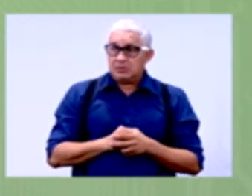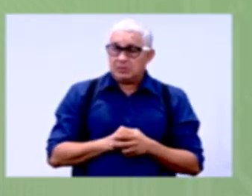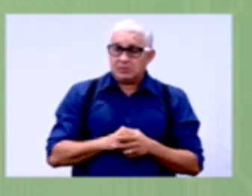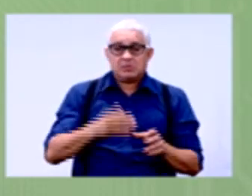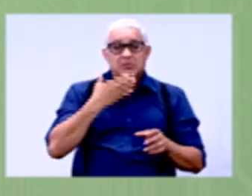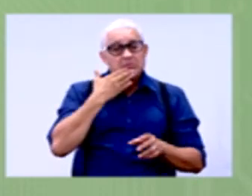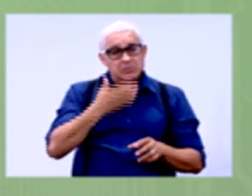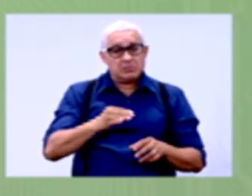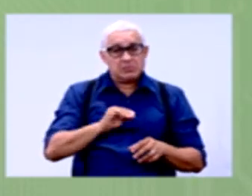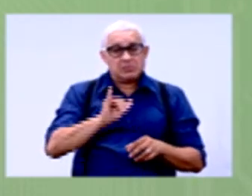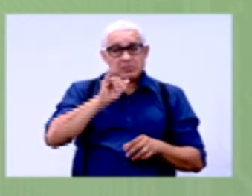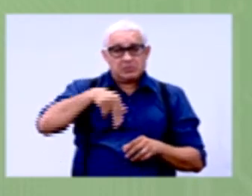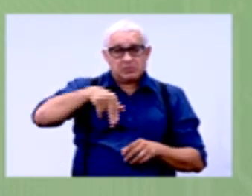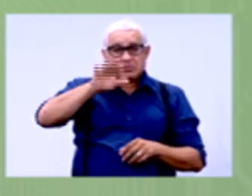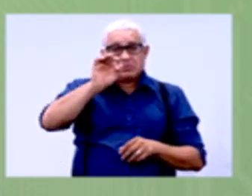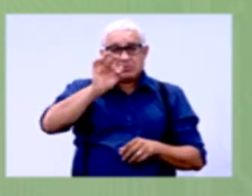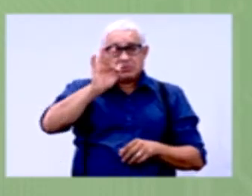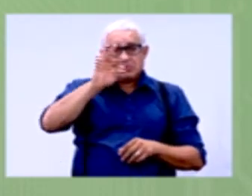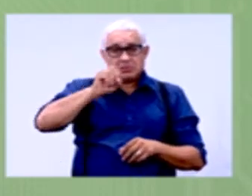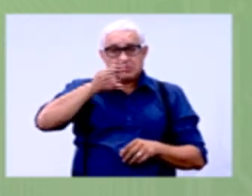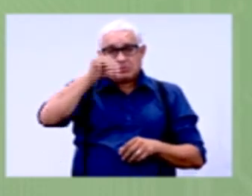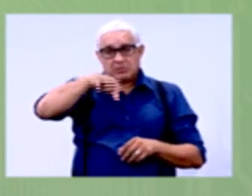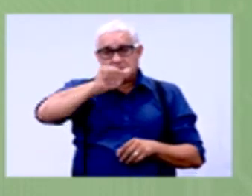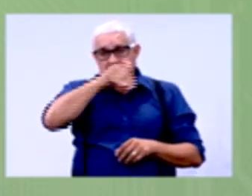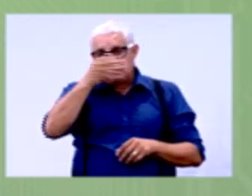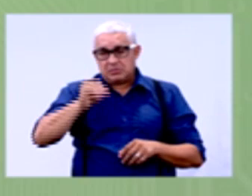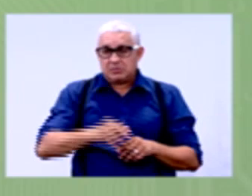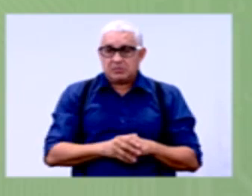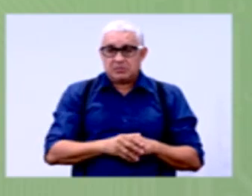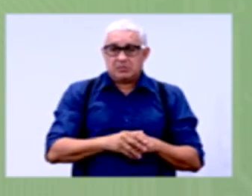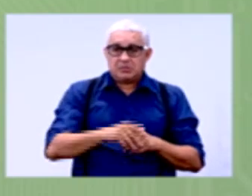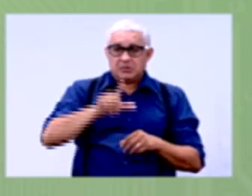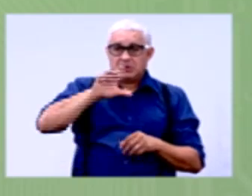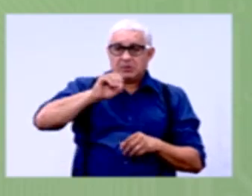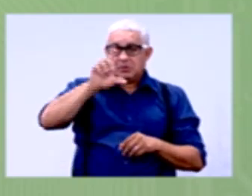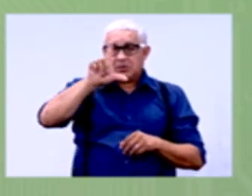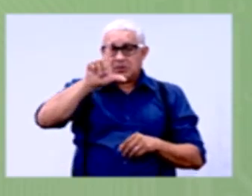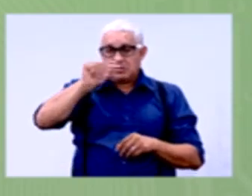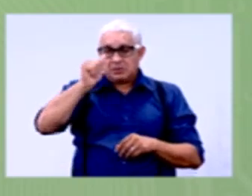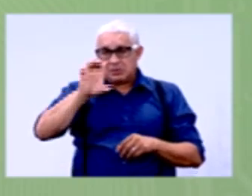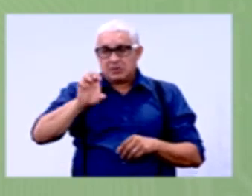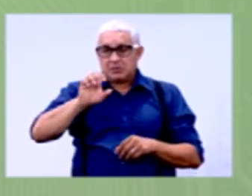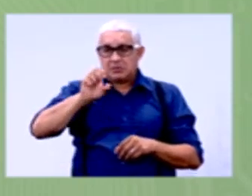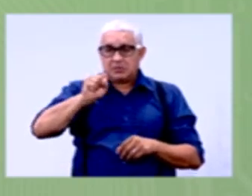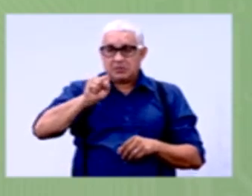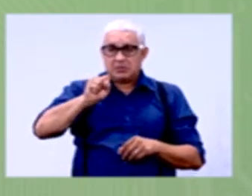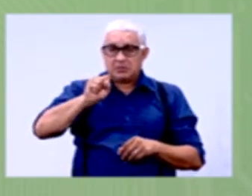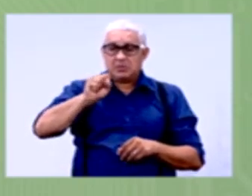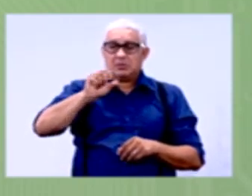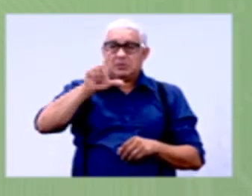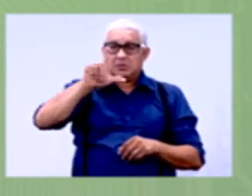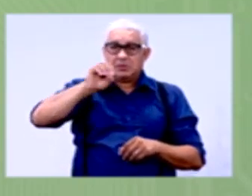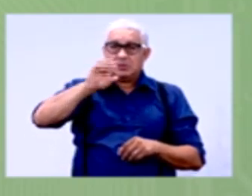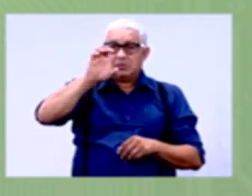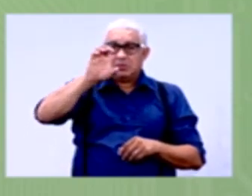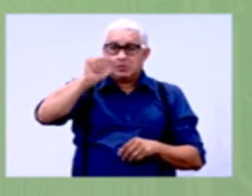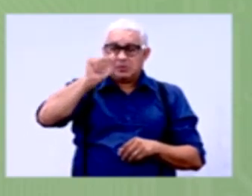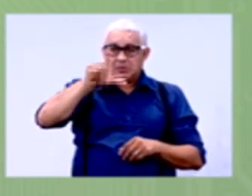solicitar essa informação, ou seja, vamos mostrar localstorage.getItem através da